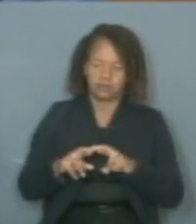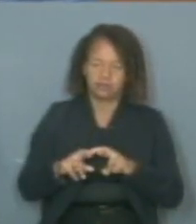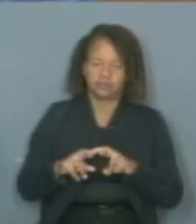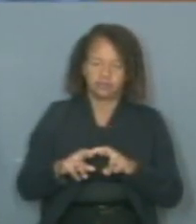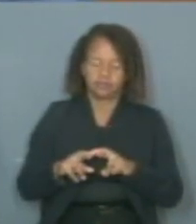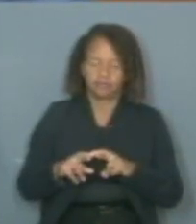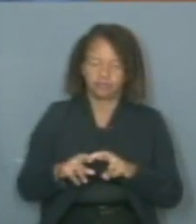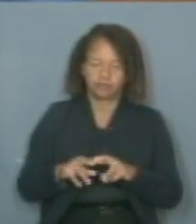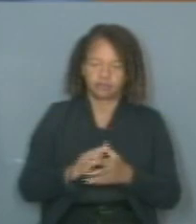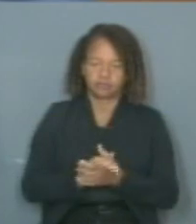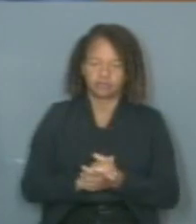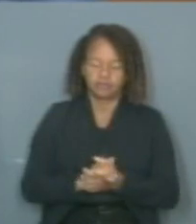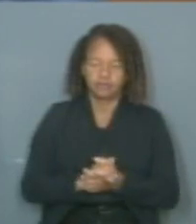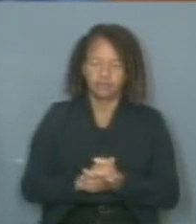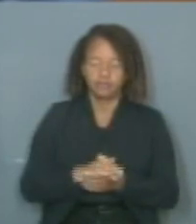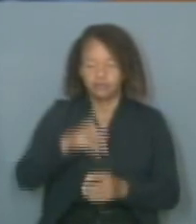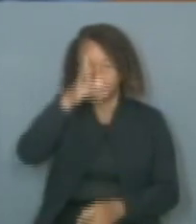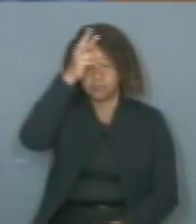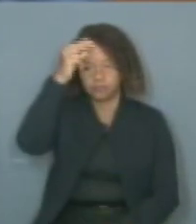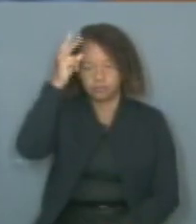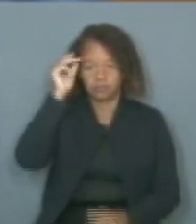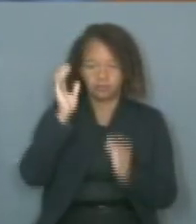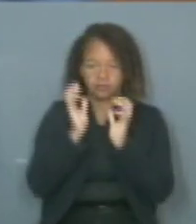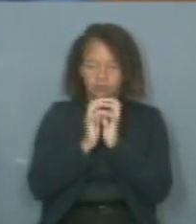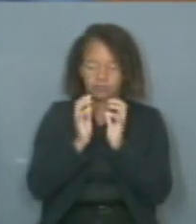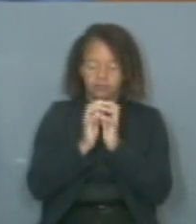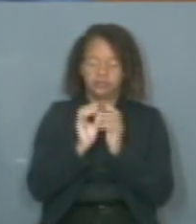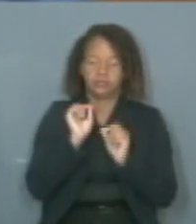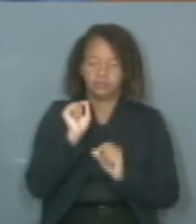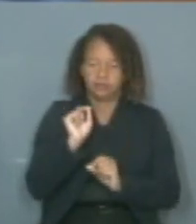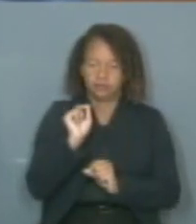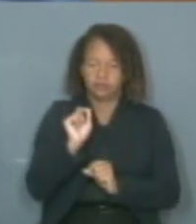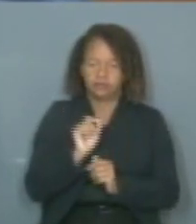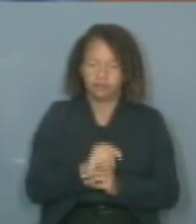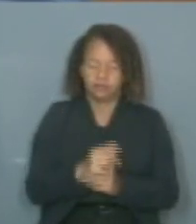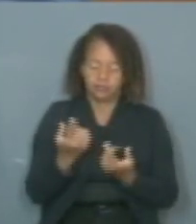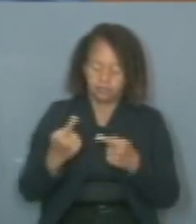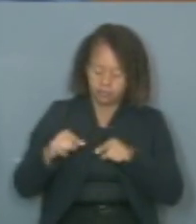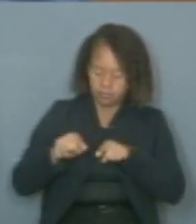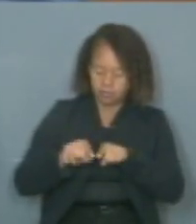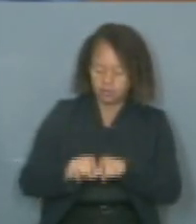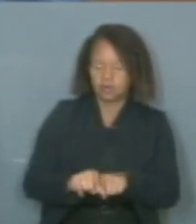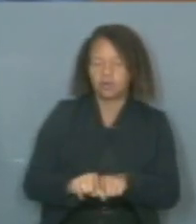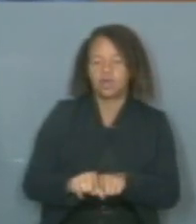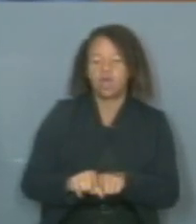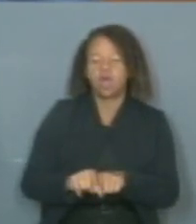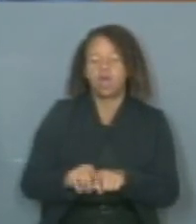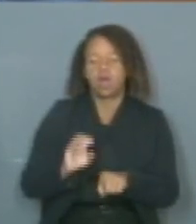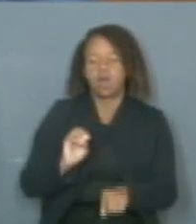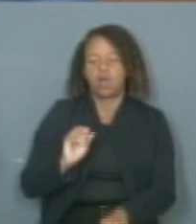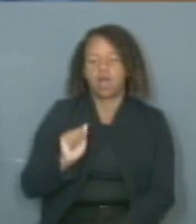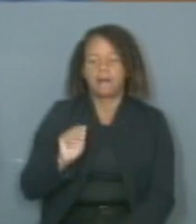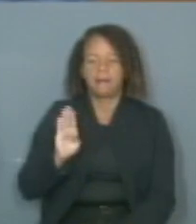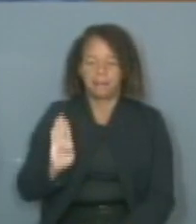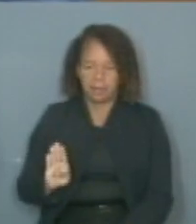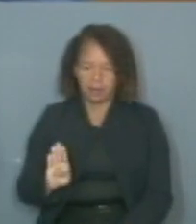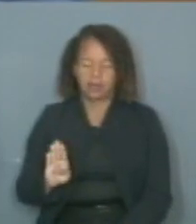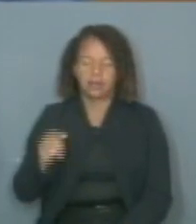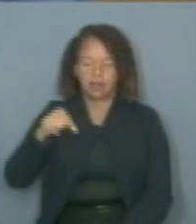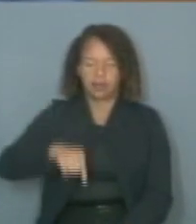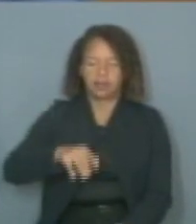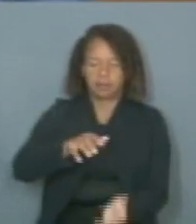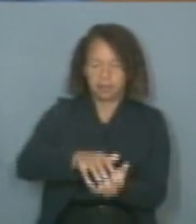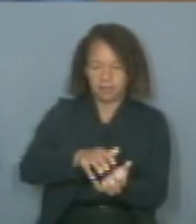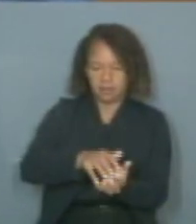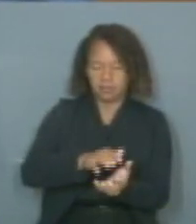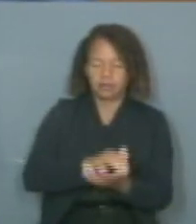é uma indicação a Prefeitura da cidade do Recife, no sentido de que, em parceria com a Ordem dos Advogados do Brasil, a Seccional Pernambuco, ou